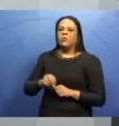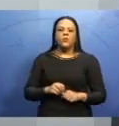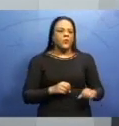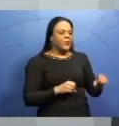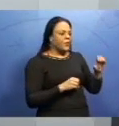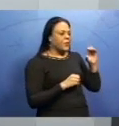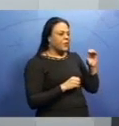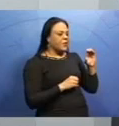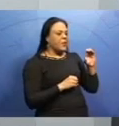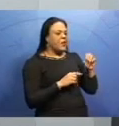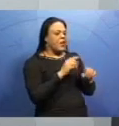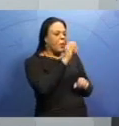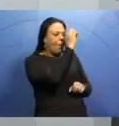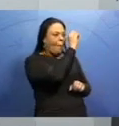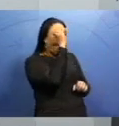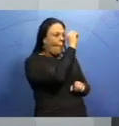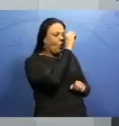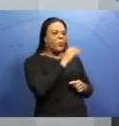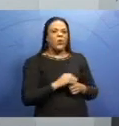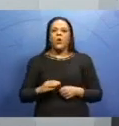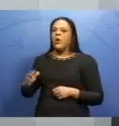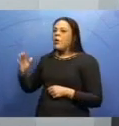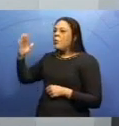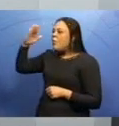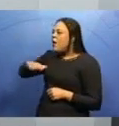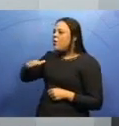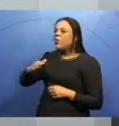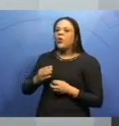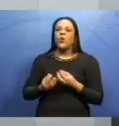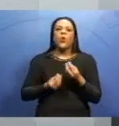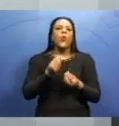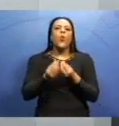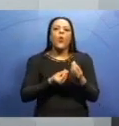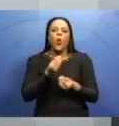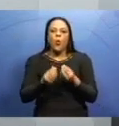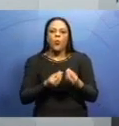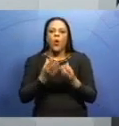C. Ela é inocente e maldosa. Vamos pensar um pouquinho?